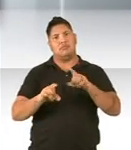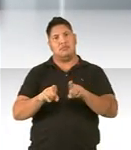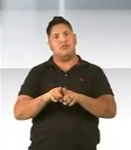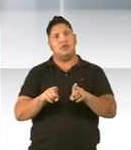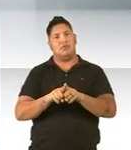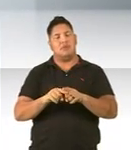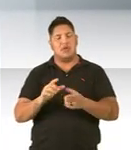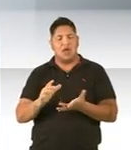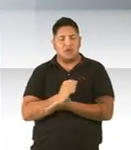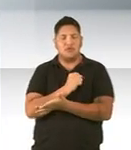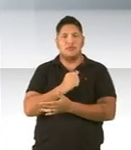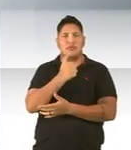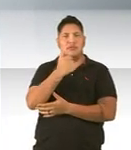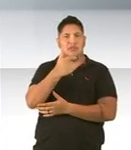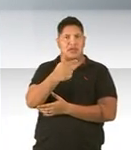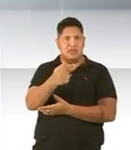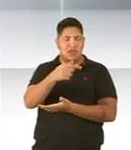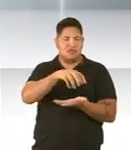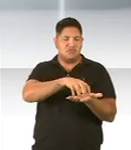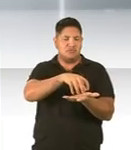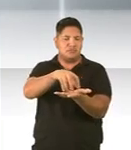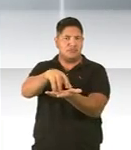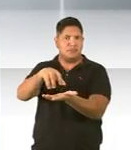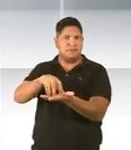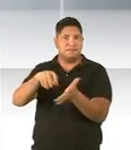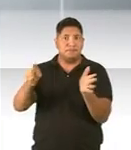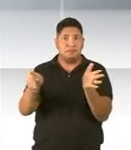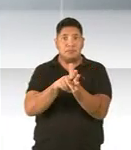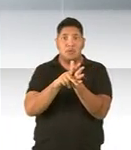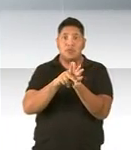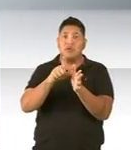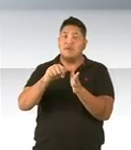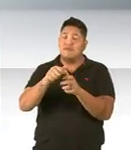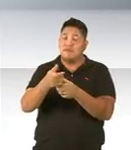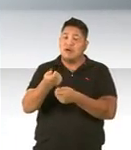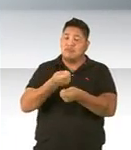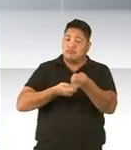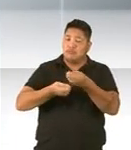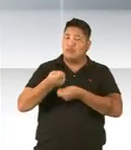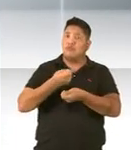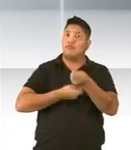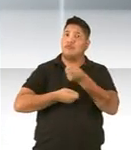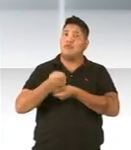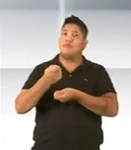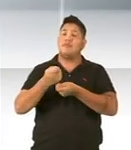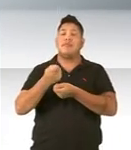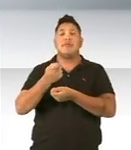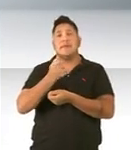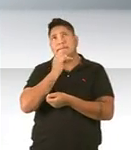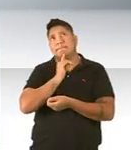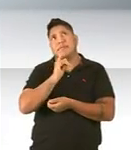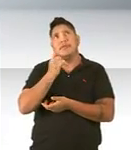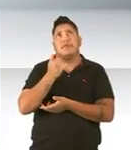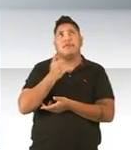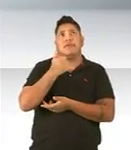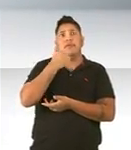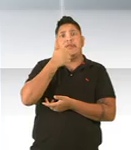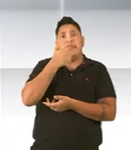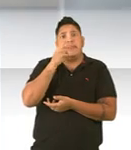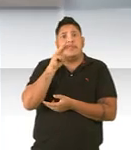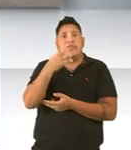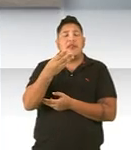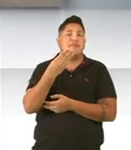17 sedes próprias como parte do projeto Locação Zero, o que vai render uma economia aos cofres públicos estimada em R$